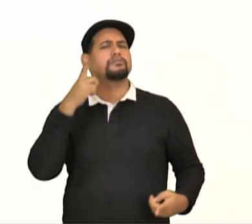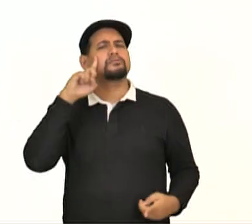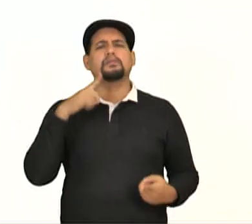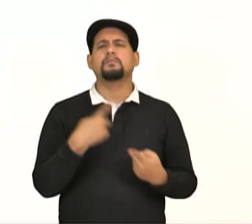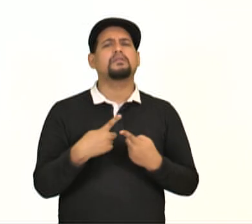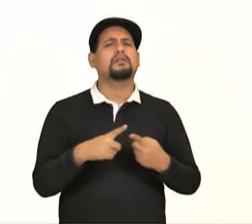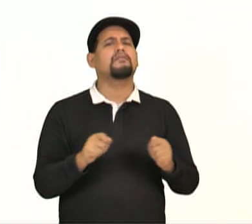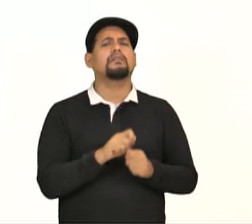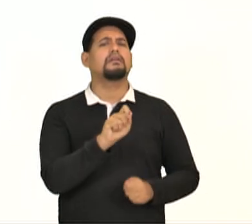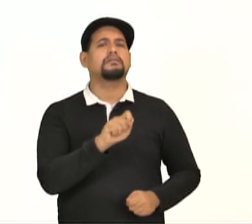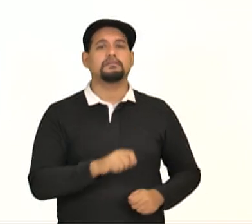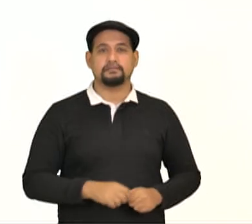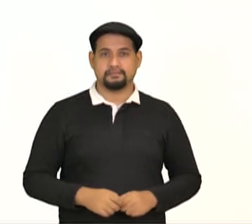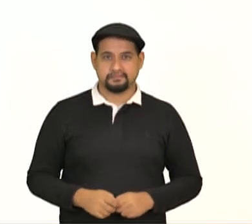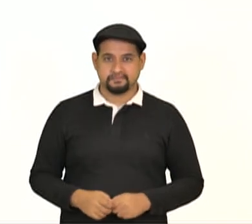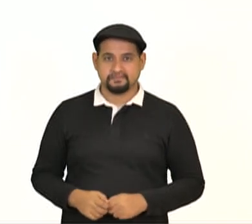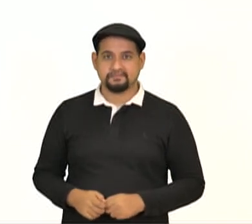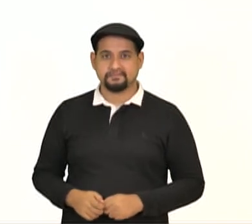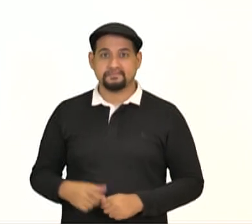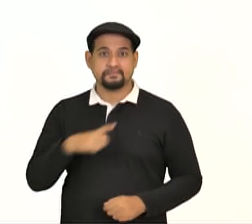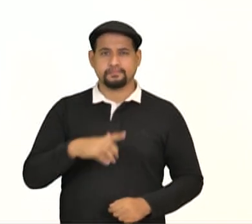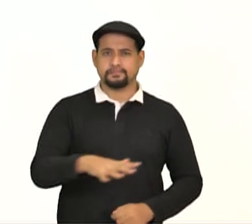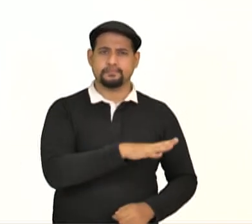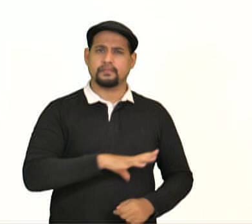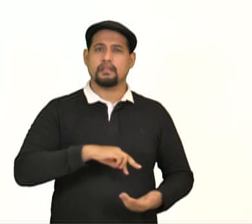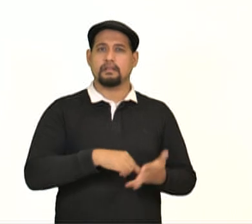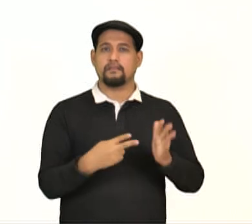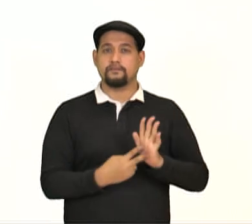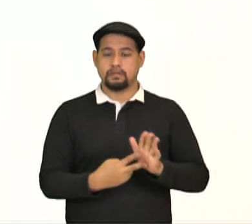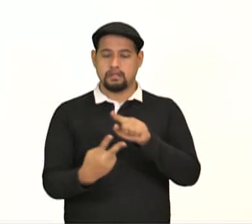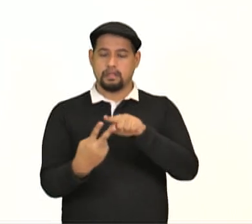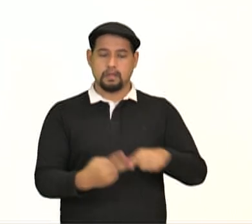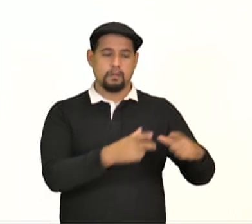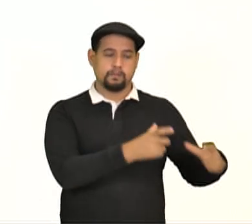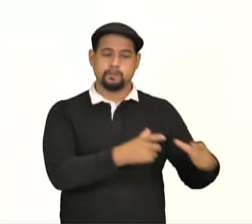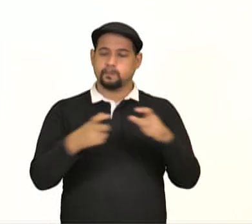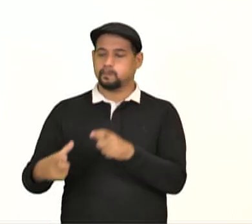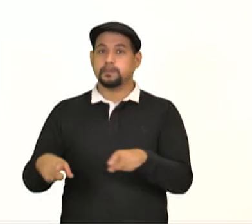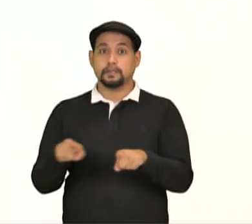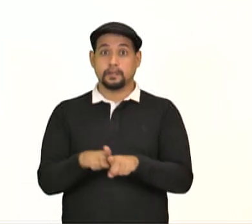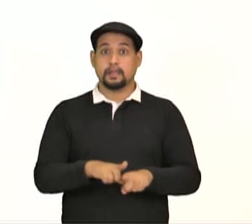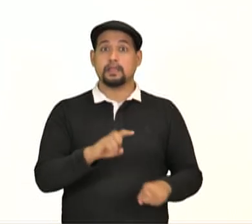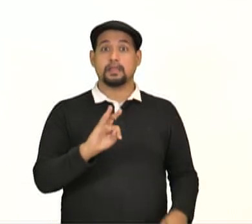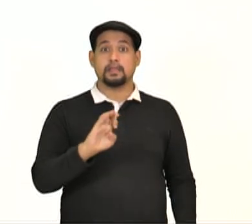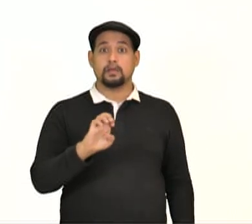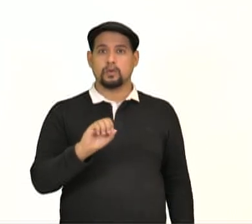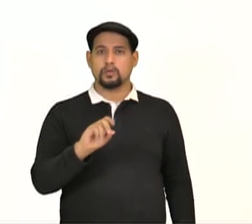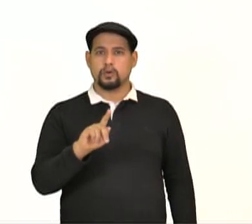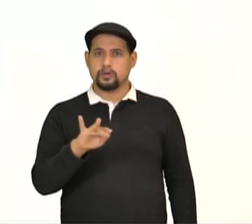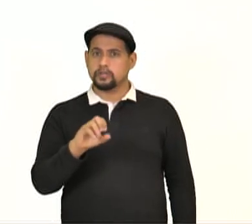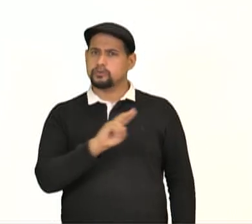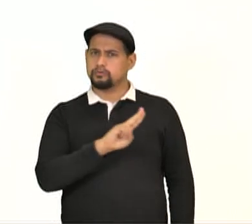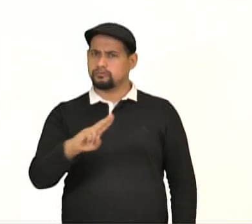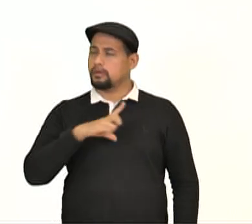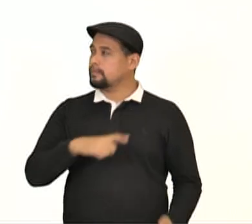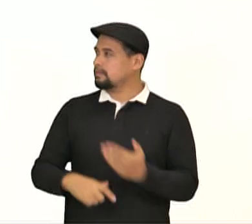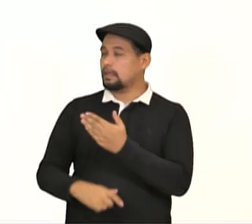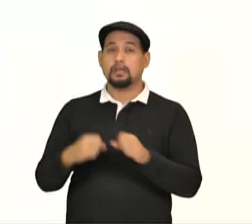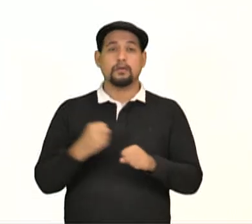por quem? O território ele é dividido em duas partes pelo imperador Teodósio e vai ser lá no